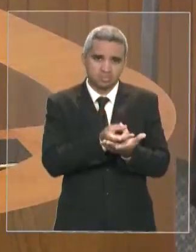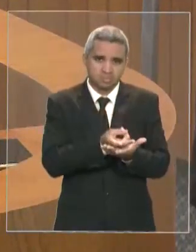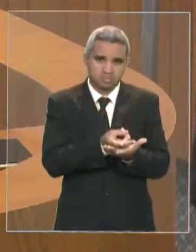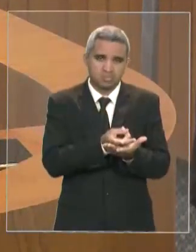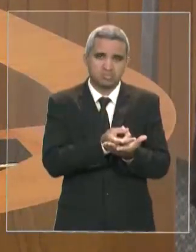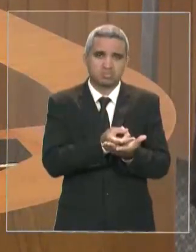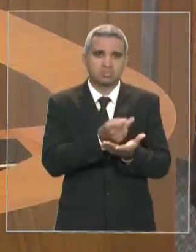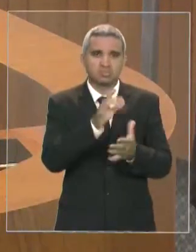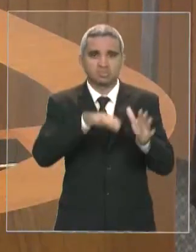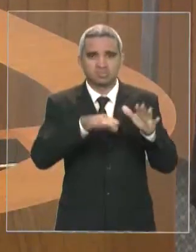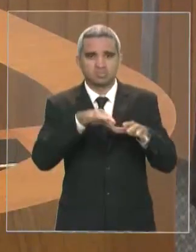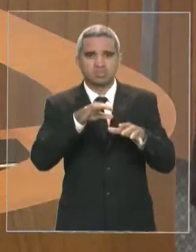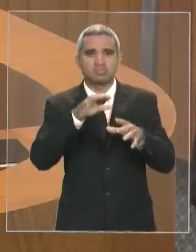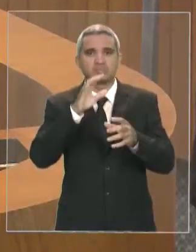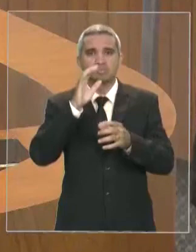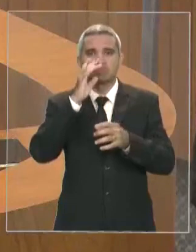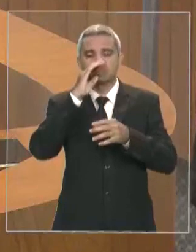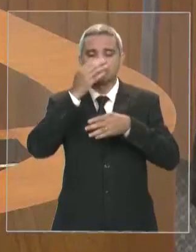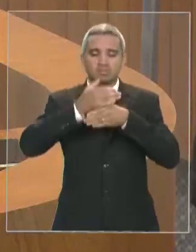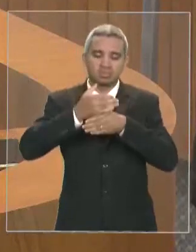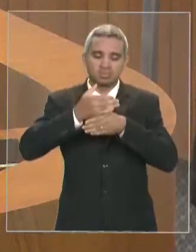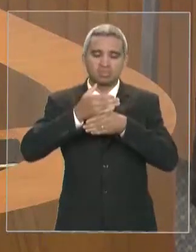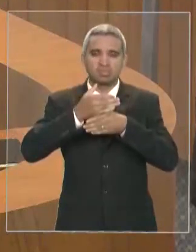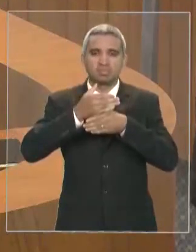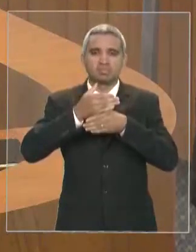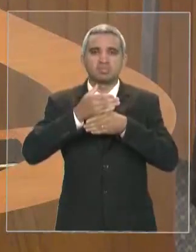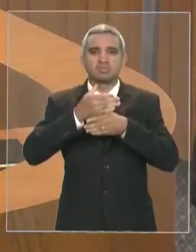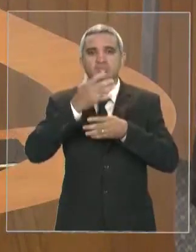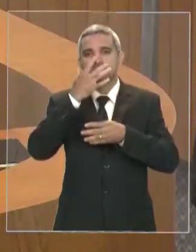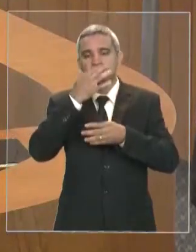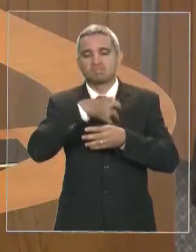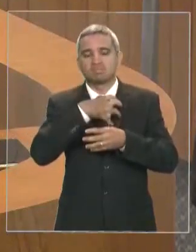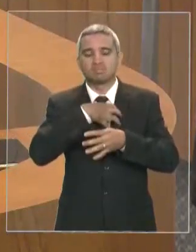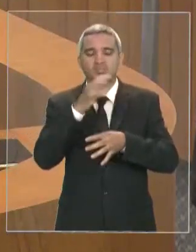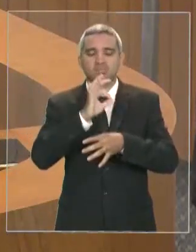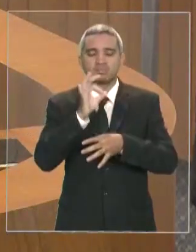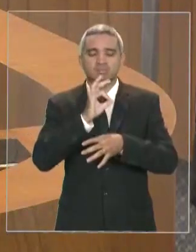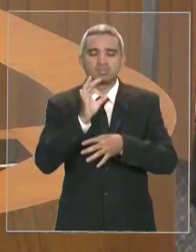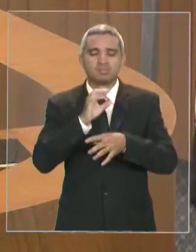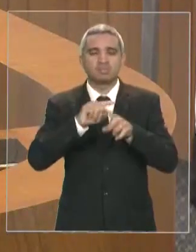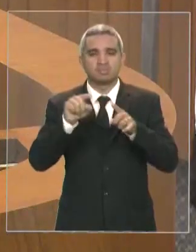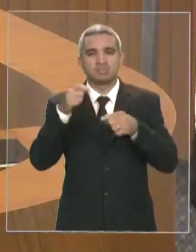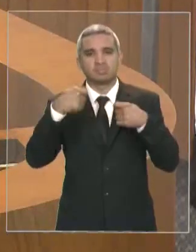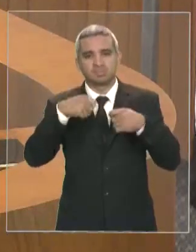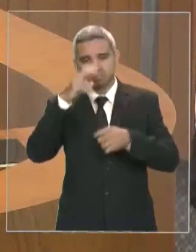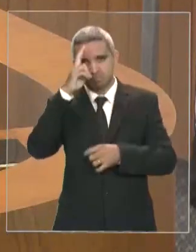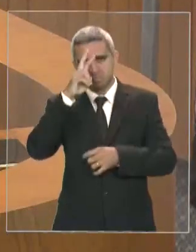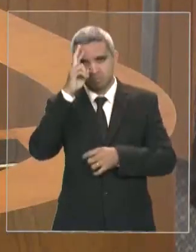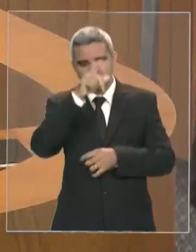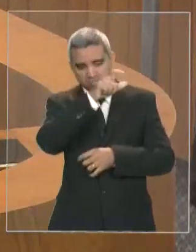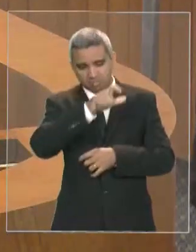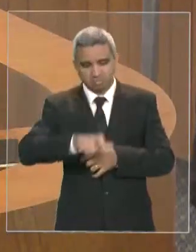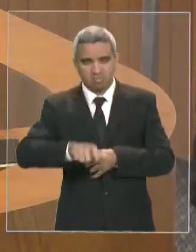estão desacordadas, quando não podem reagir, mas tem que se lembrar sempre que ali tem uma pessoa